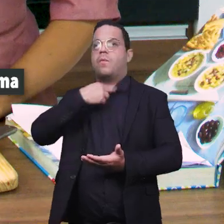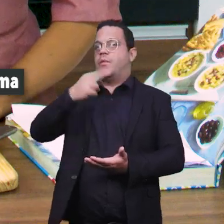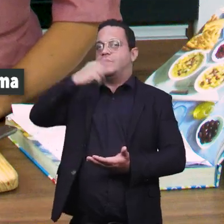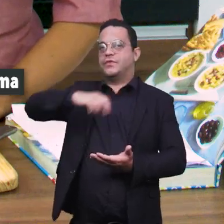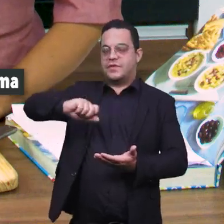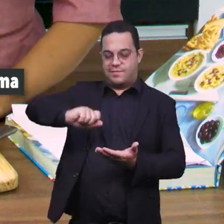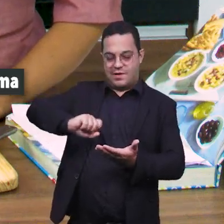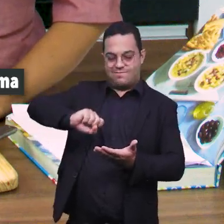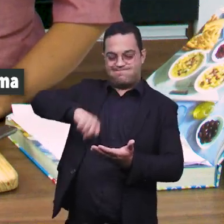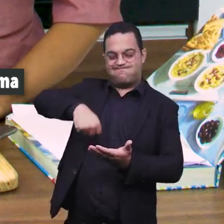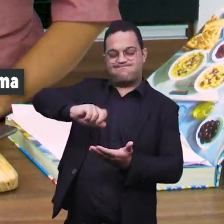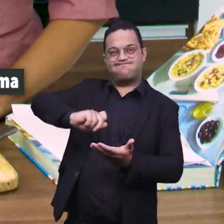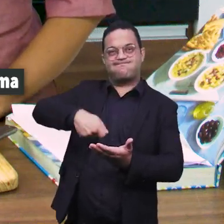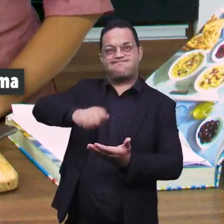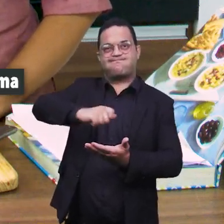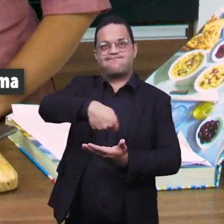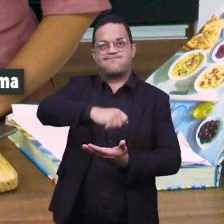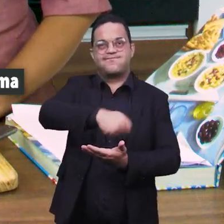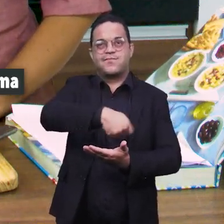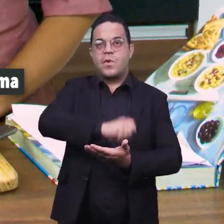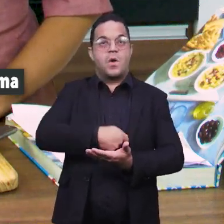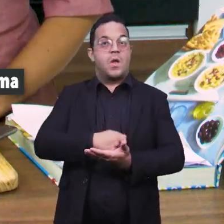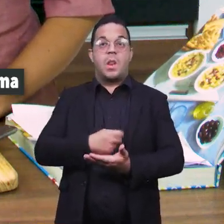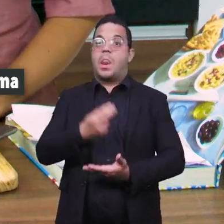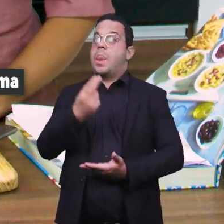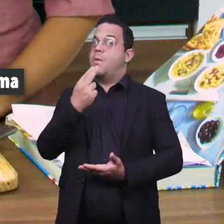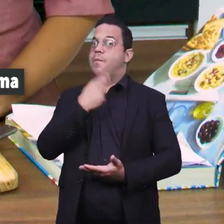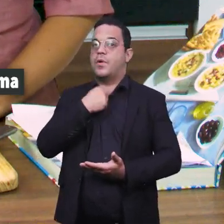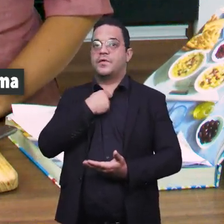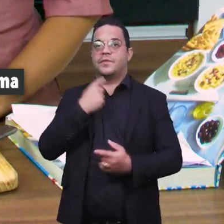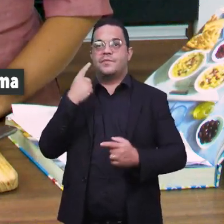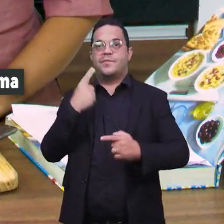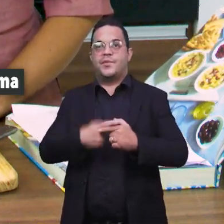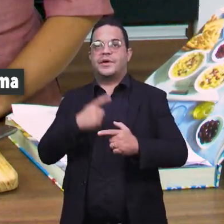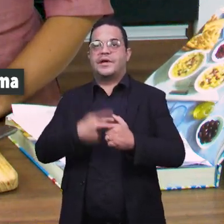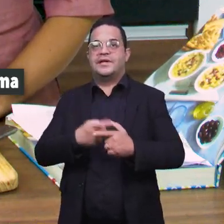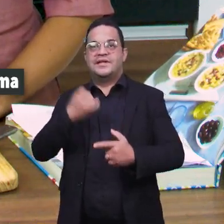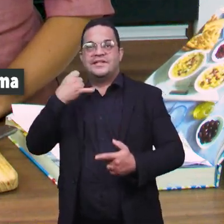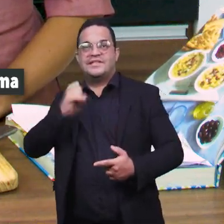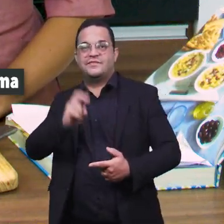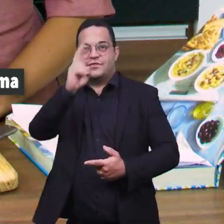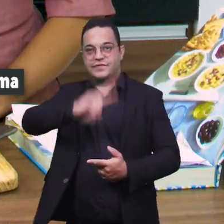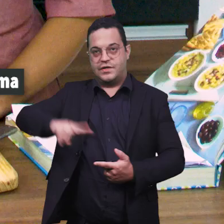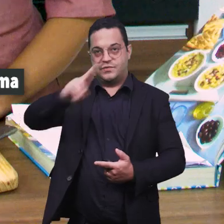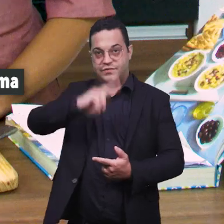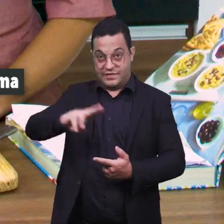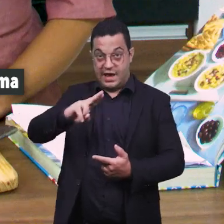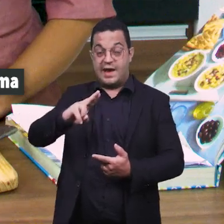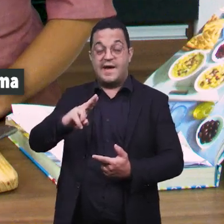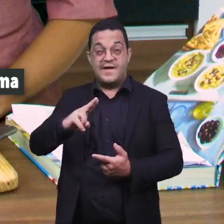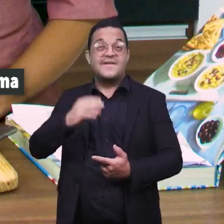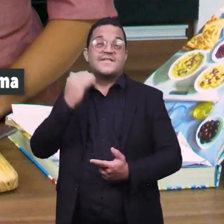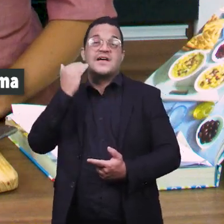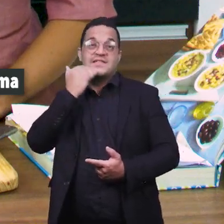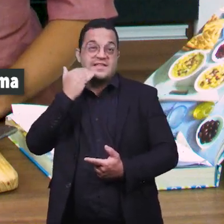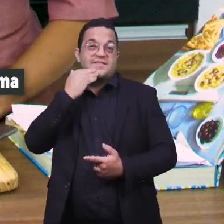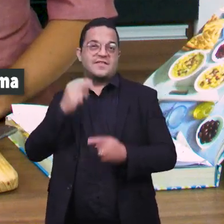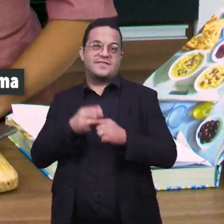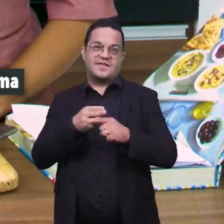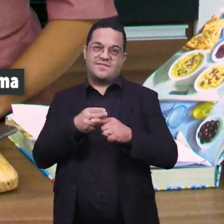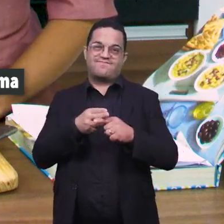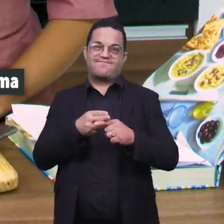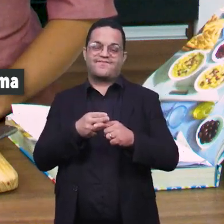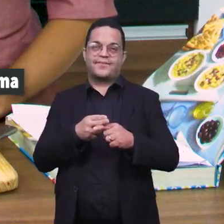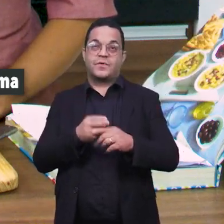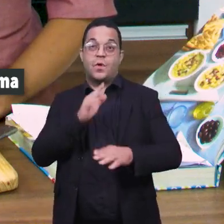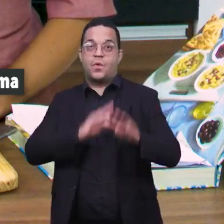abrir lata, tá? Porque senão você danifica ali. Só você lembrar, a faca é a extensão do meu braço. E por que